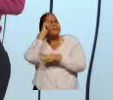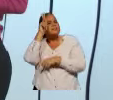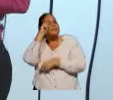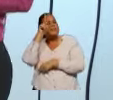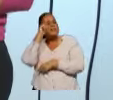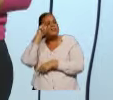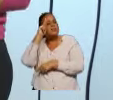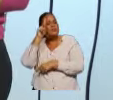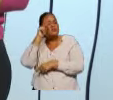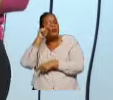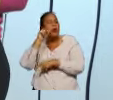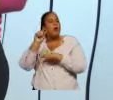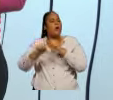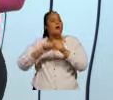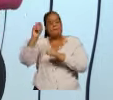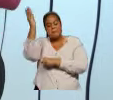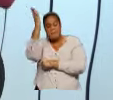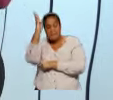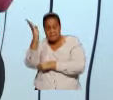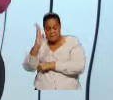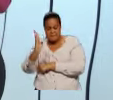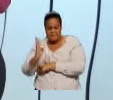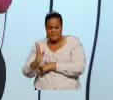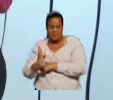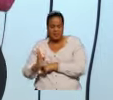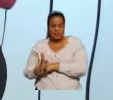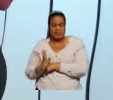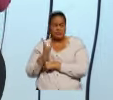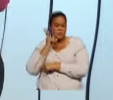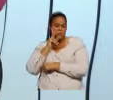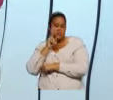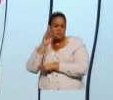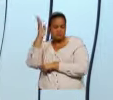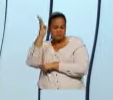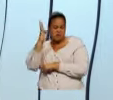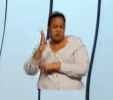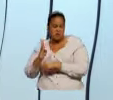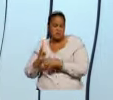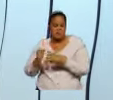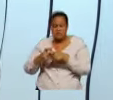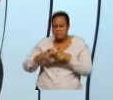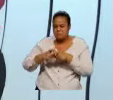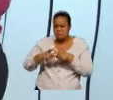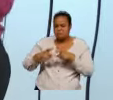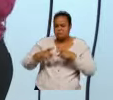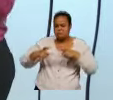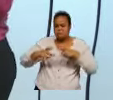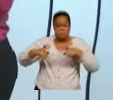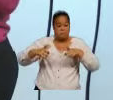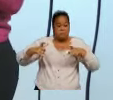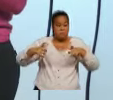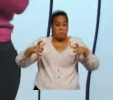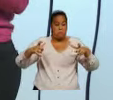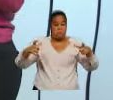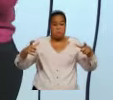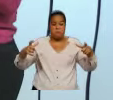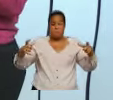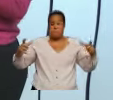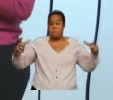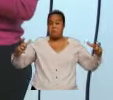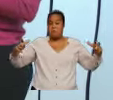né a gente viu o exemplo clássico aqui do brasil a história do brasil faz com que a densidade demográfica seja